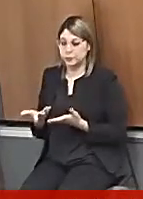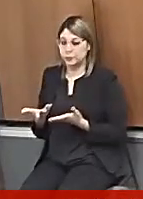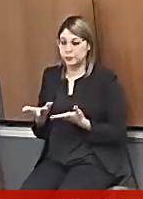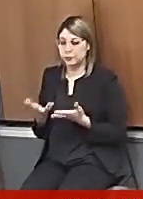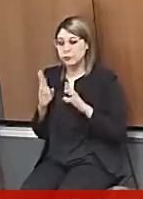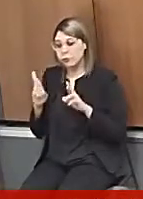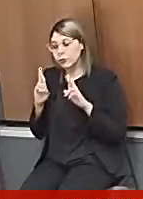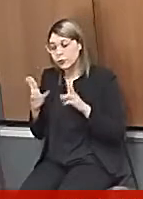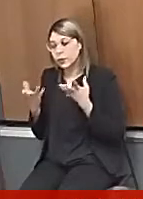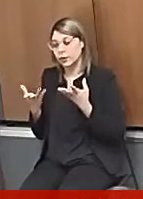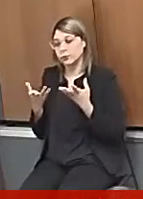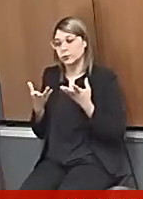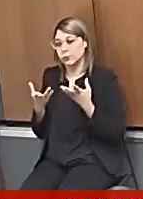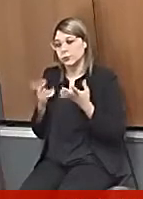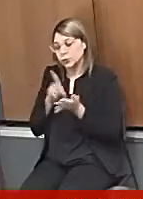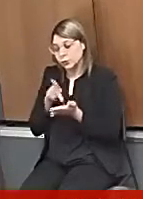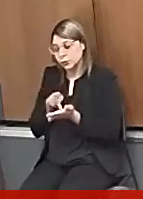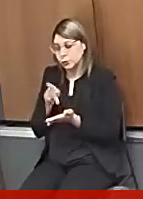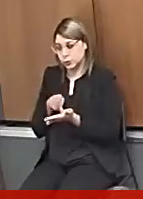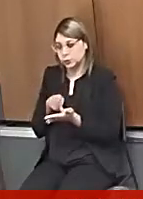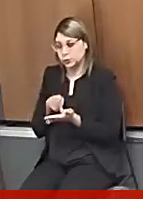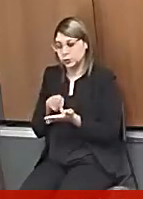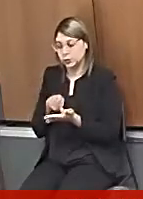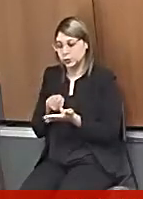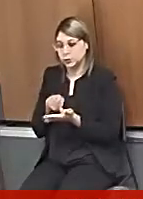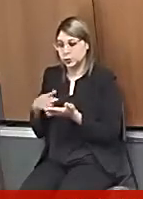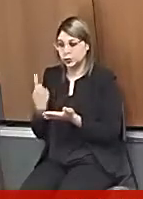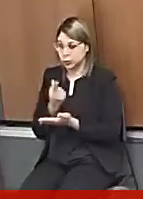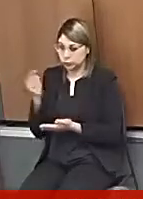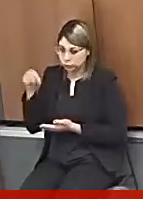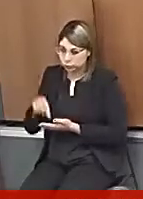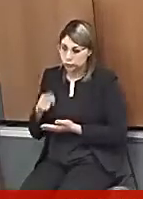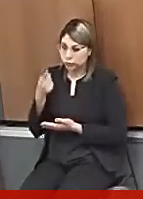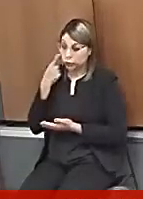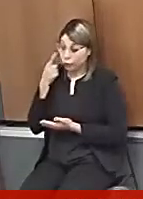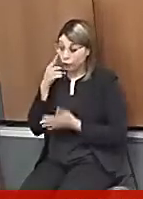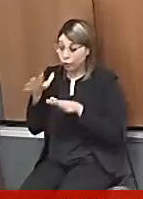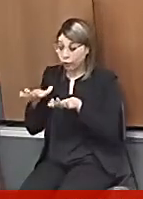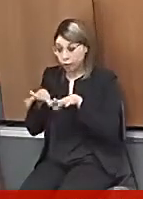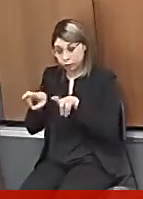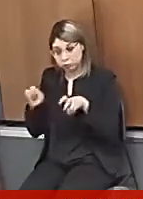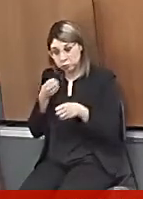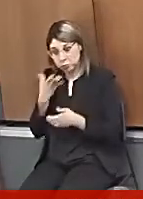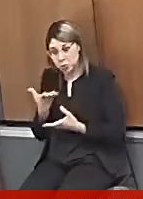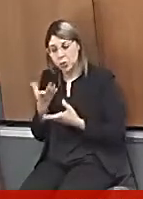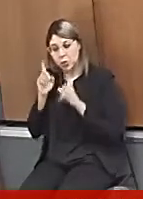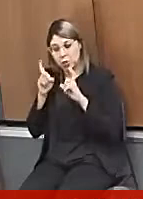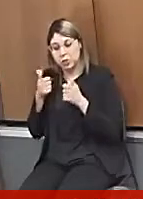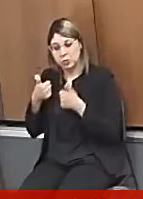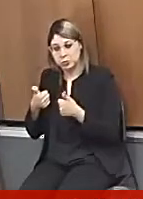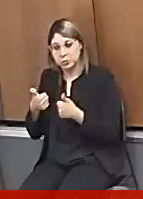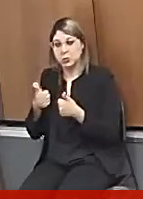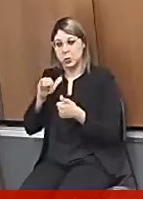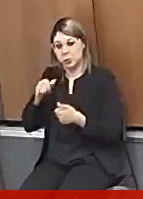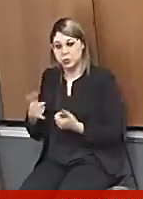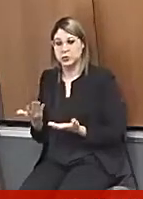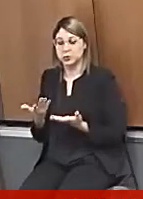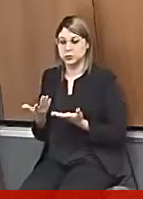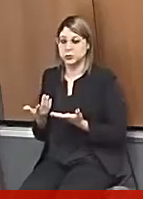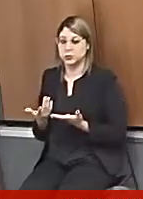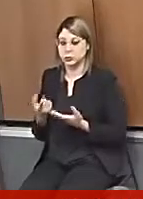assim que realmente né a gente está aqui olha que a audiência boa proveitosa né